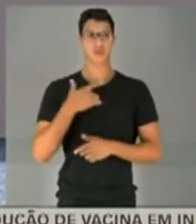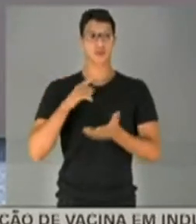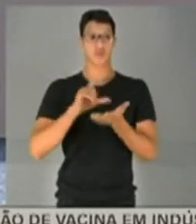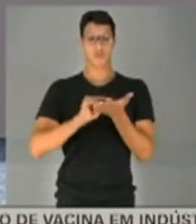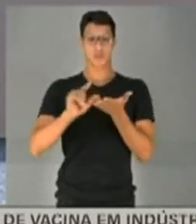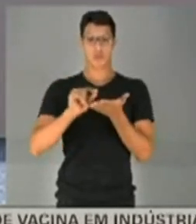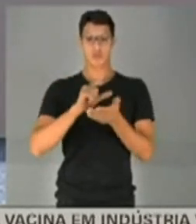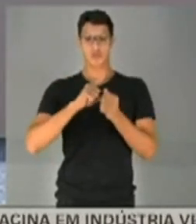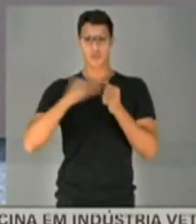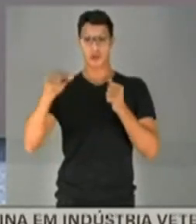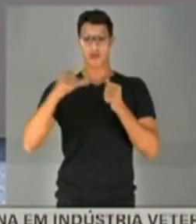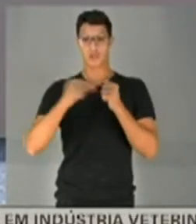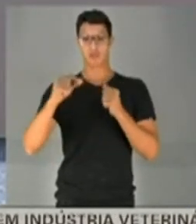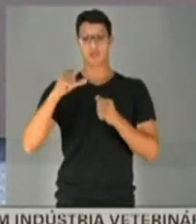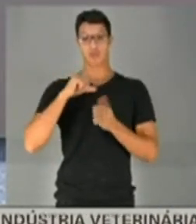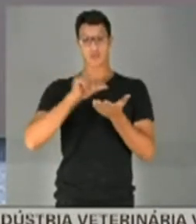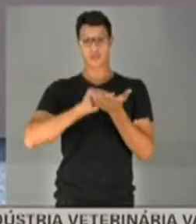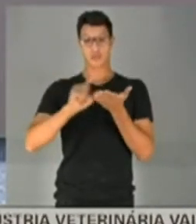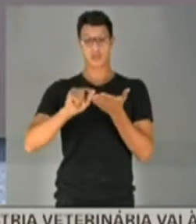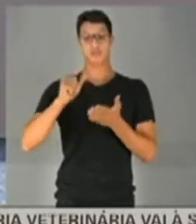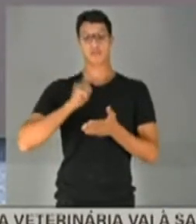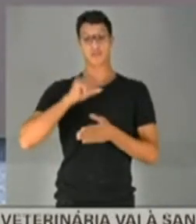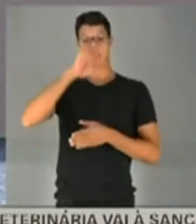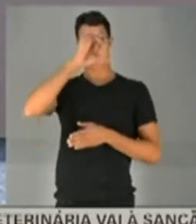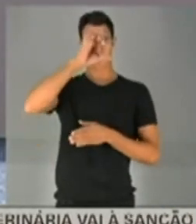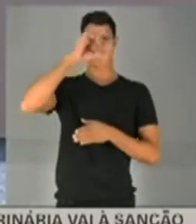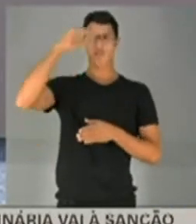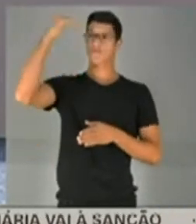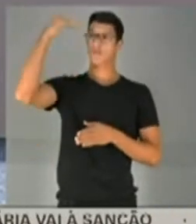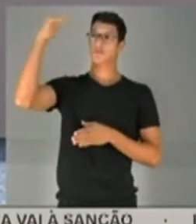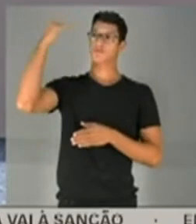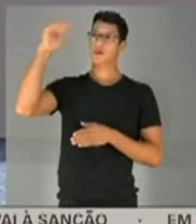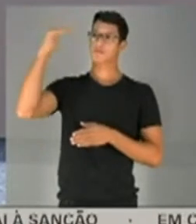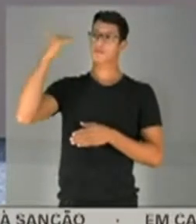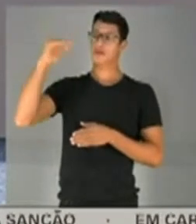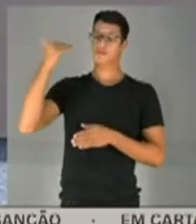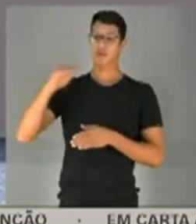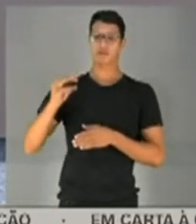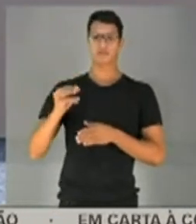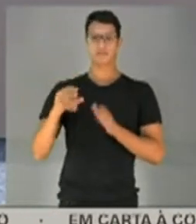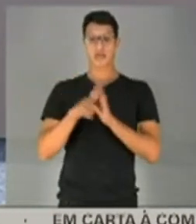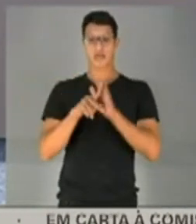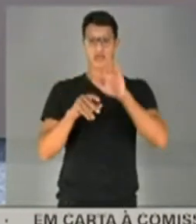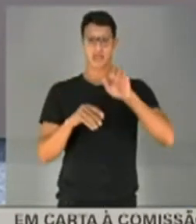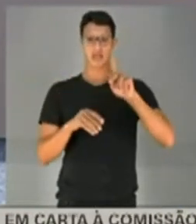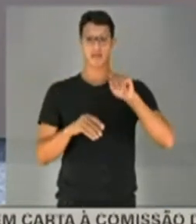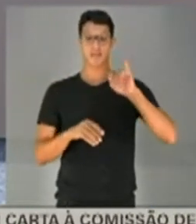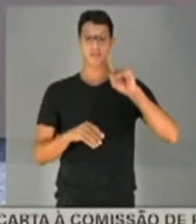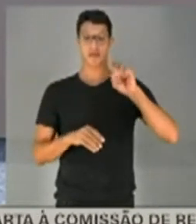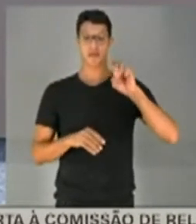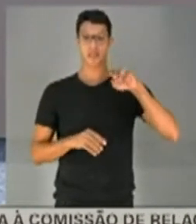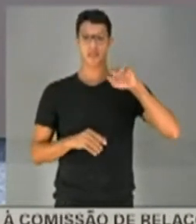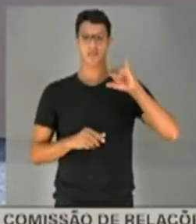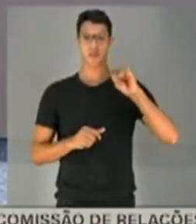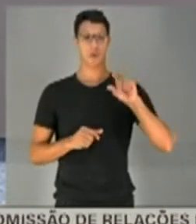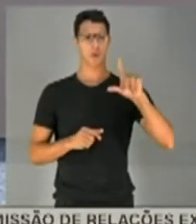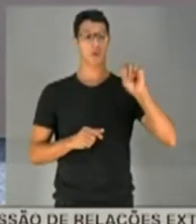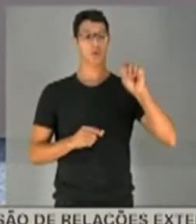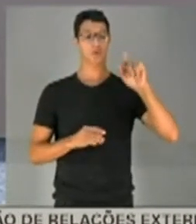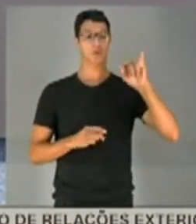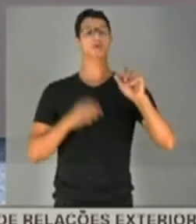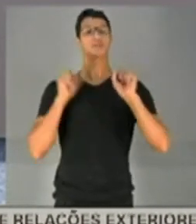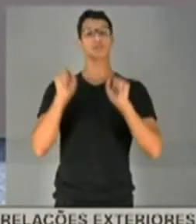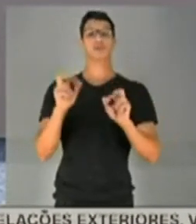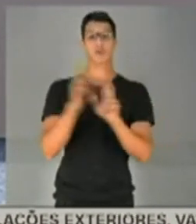artigo sobre 9 critérios de causalidade, que para a epidemiologia é o seguinte: eu posso encontrar uma relação numa